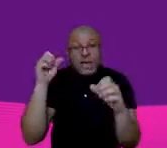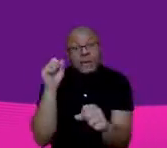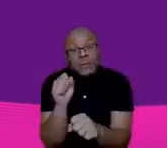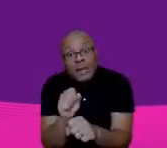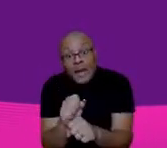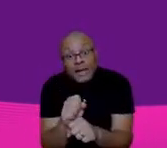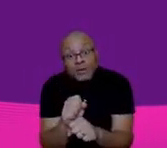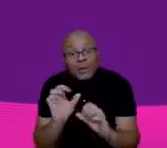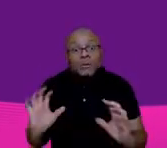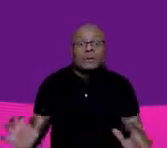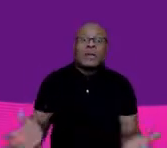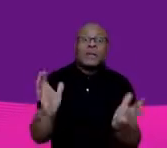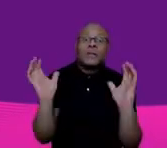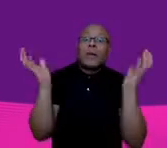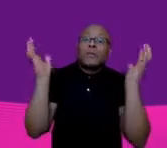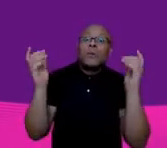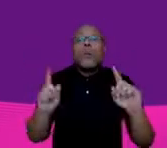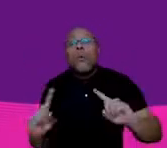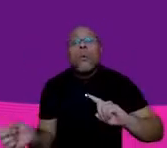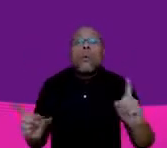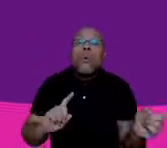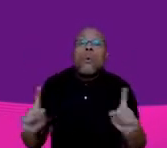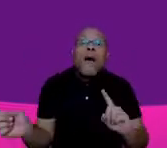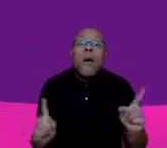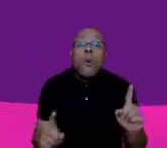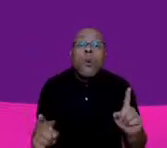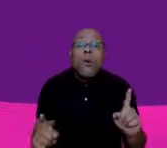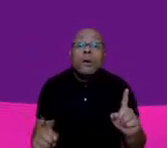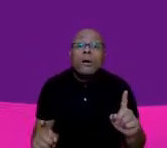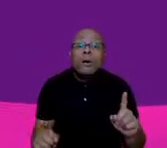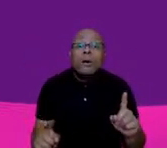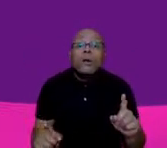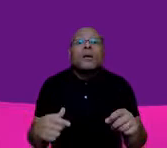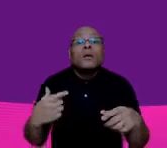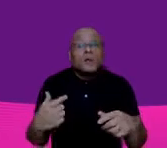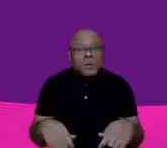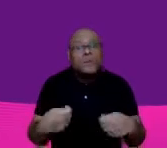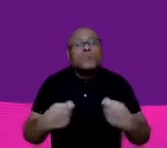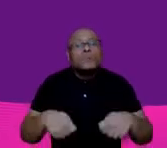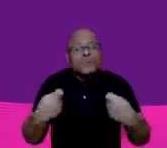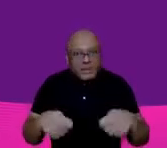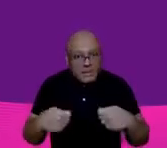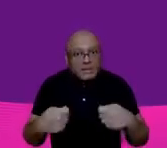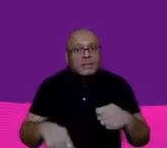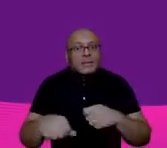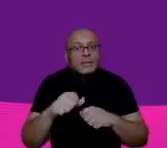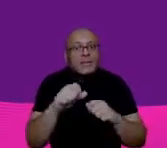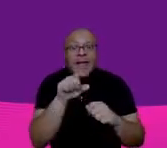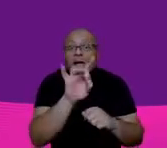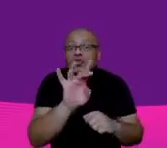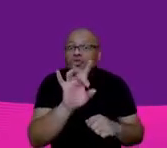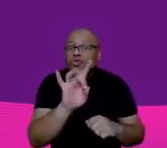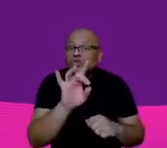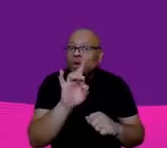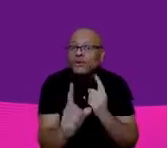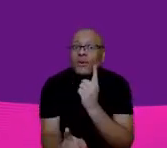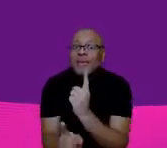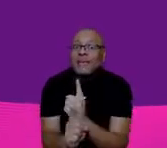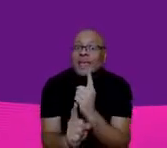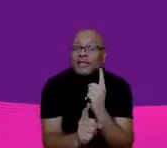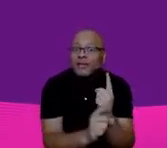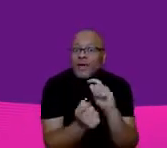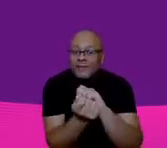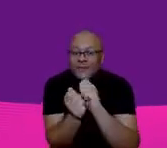automaticamente. Se ele está em off, a estimulação precisa aumentar, ou seja, a estimulação ela é inteligente. Ela muda conforme o sintoma